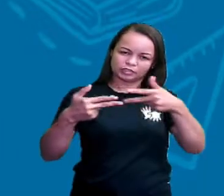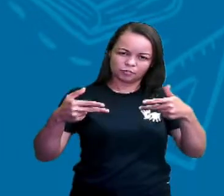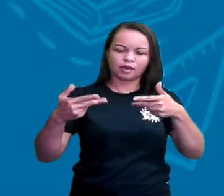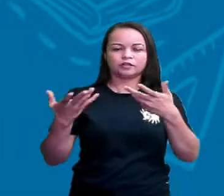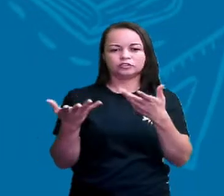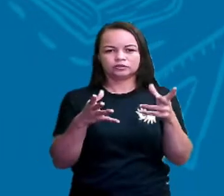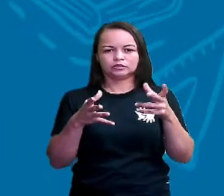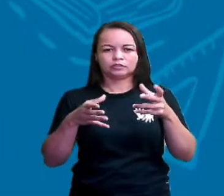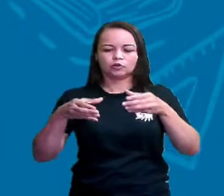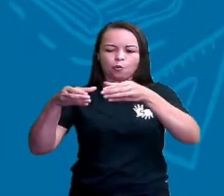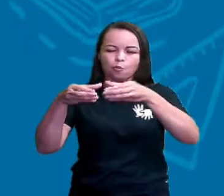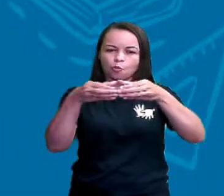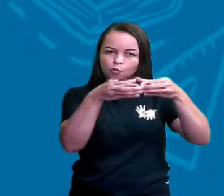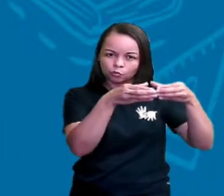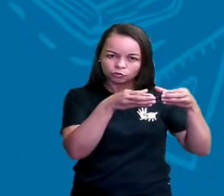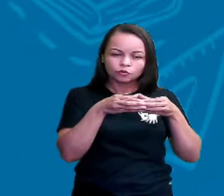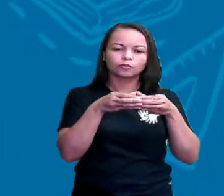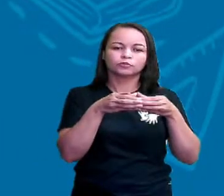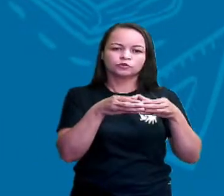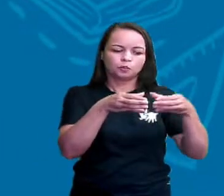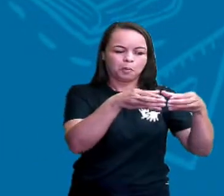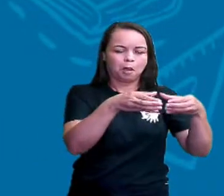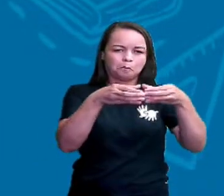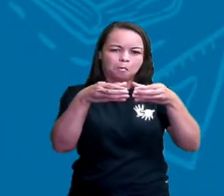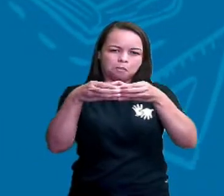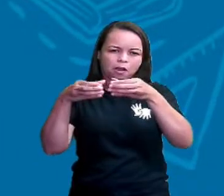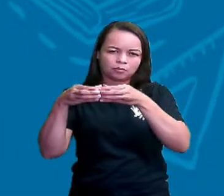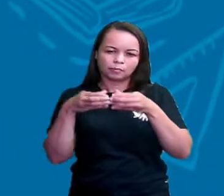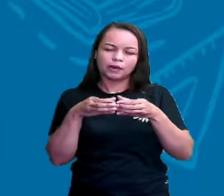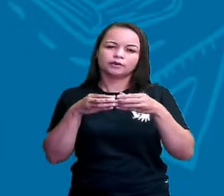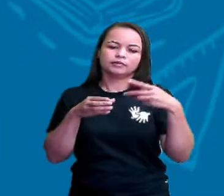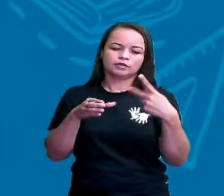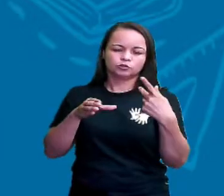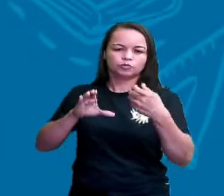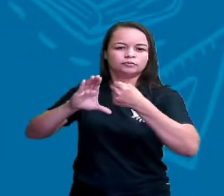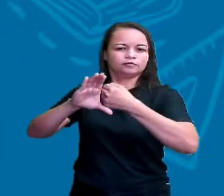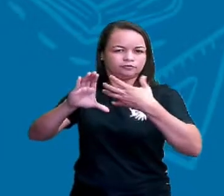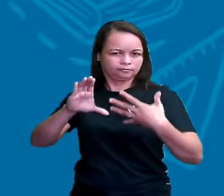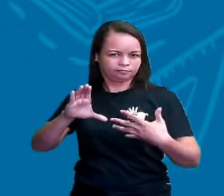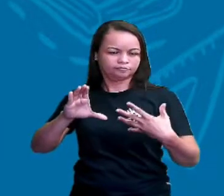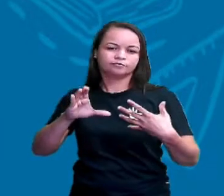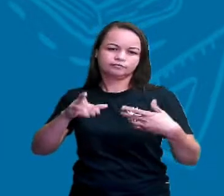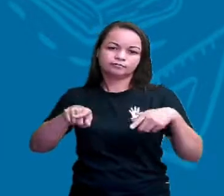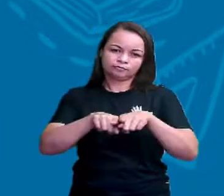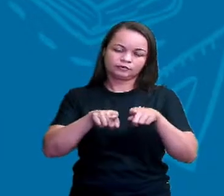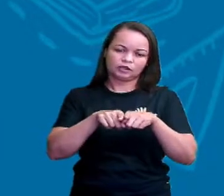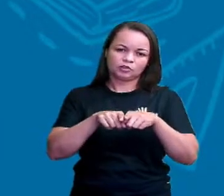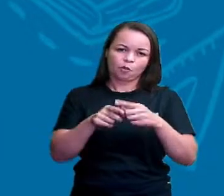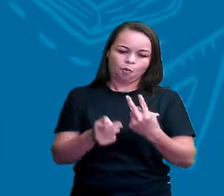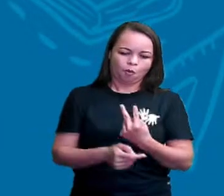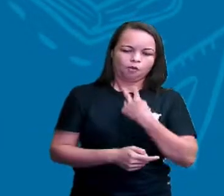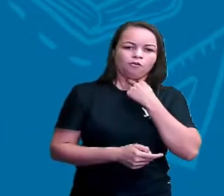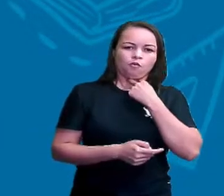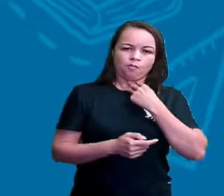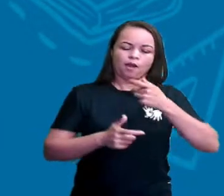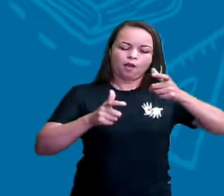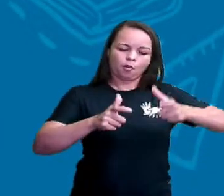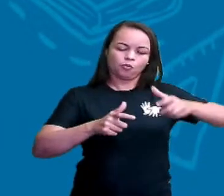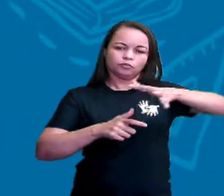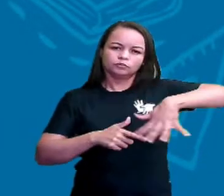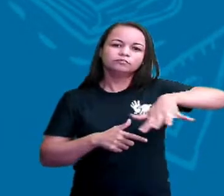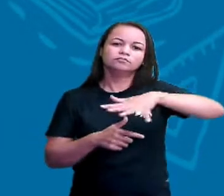suas especializações, de acordo com suas características, né, vão ocupar determinado